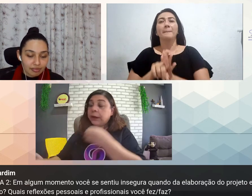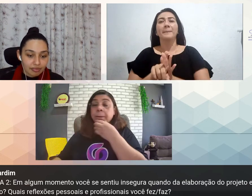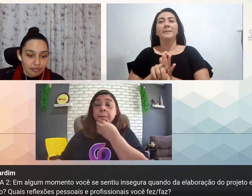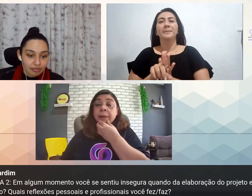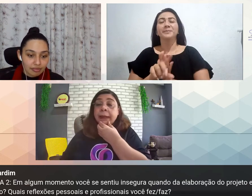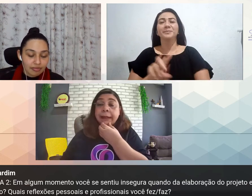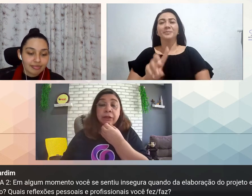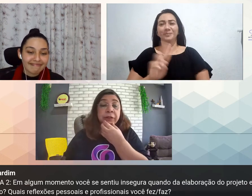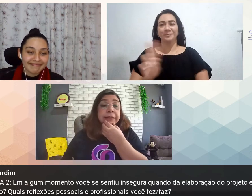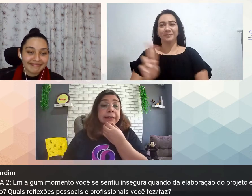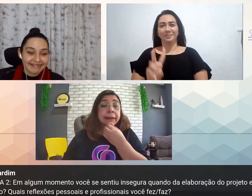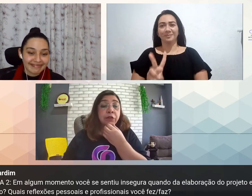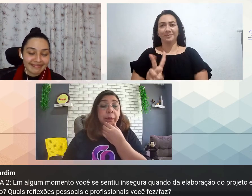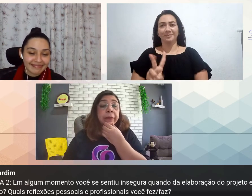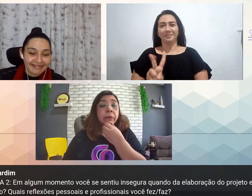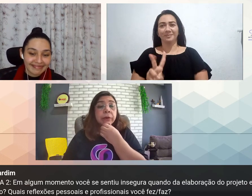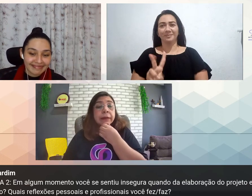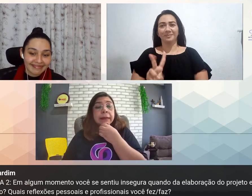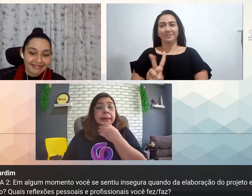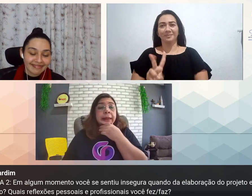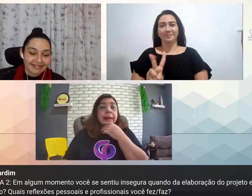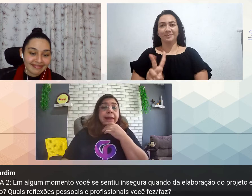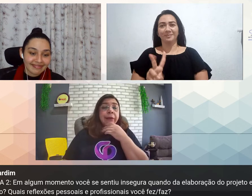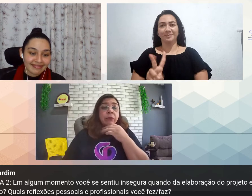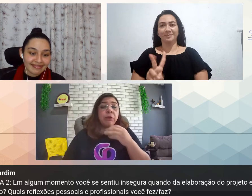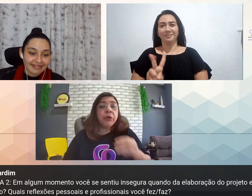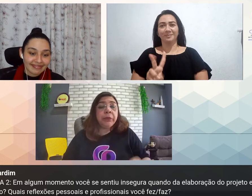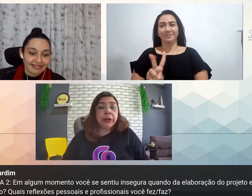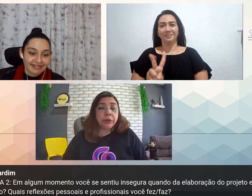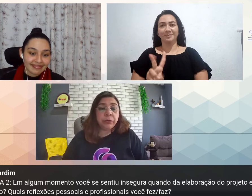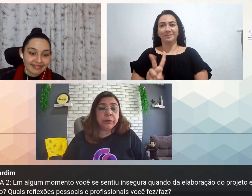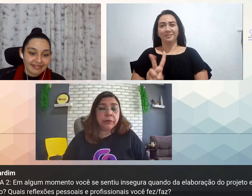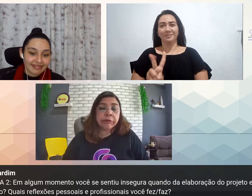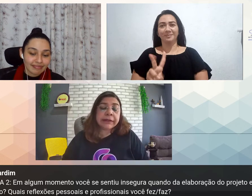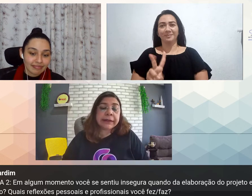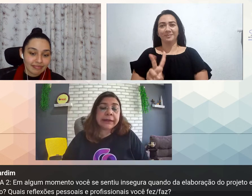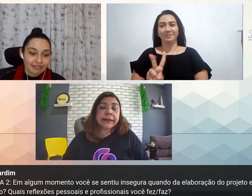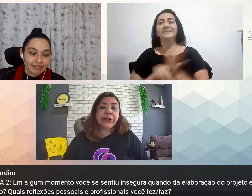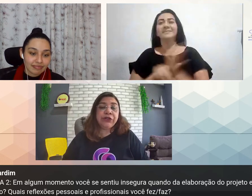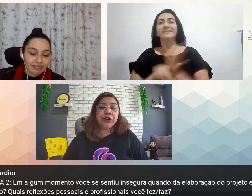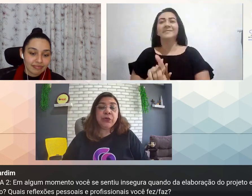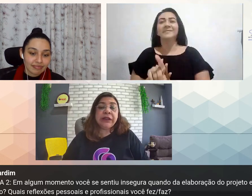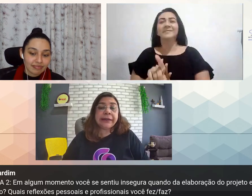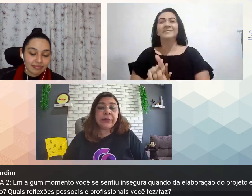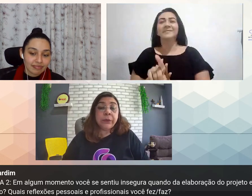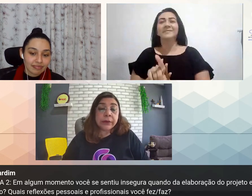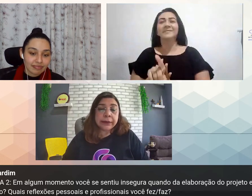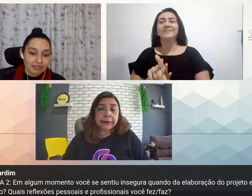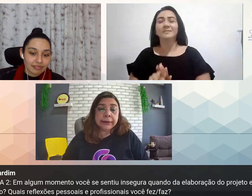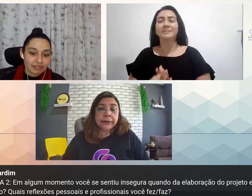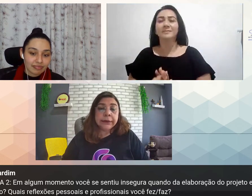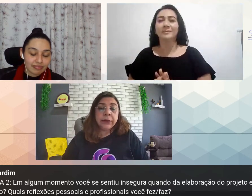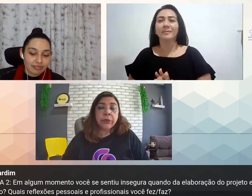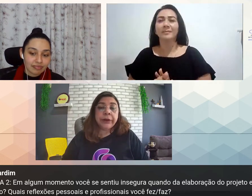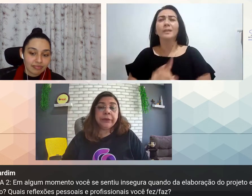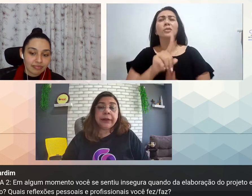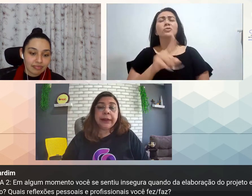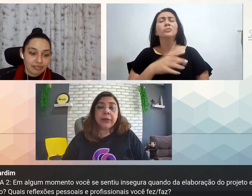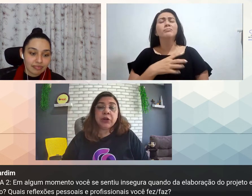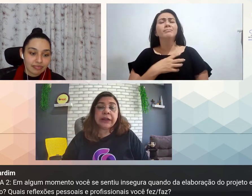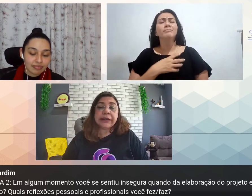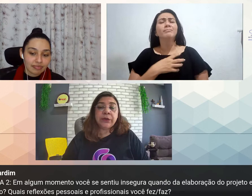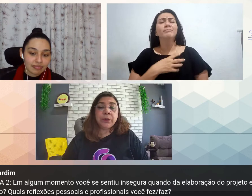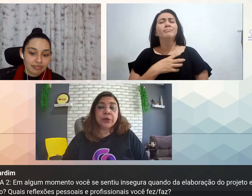não é? Ela faz a seguinte pergunta. Em algum momento, você se sentiu insegura quando